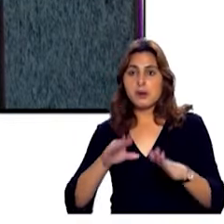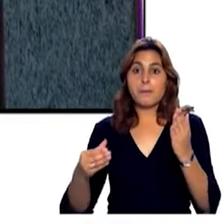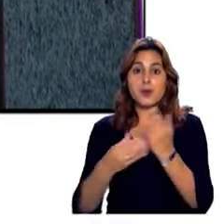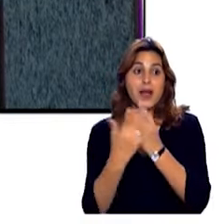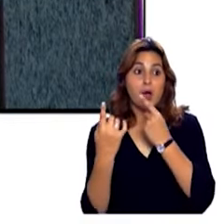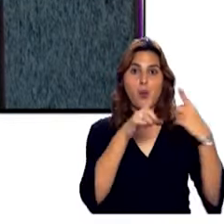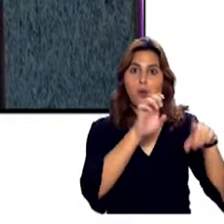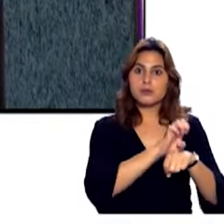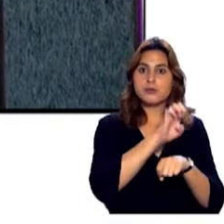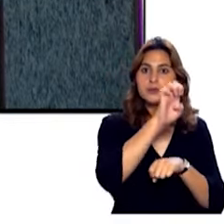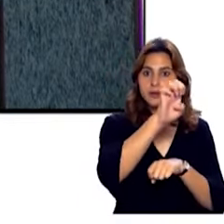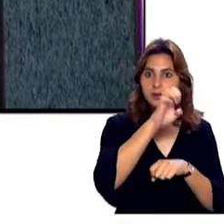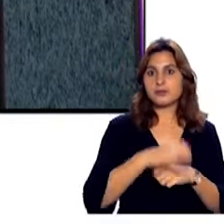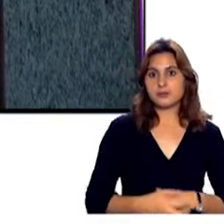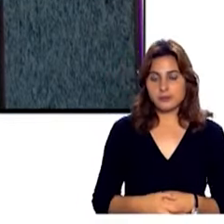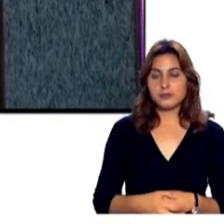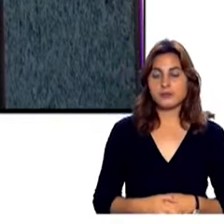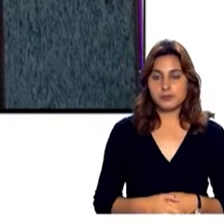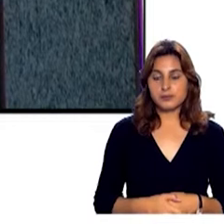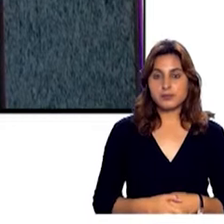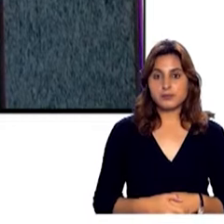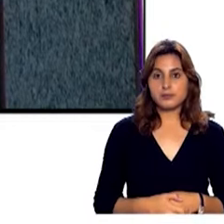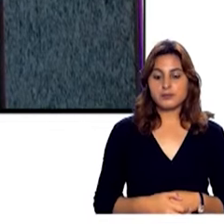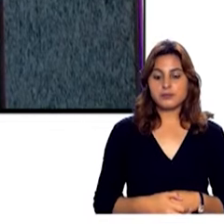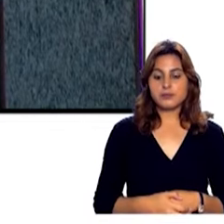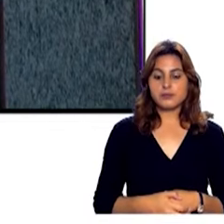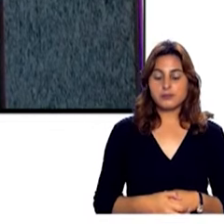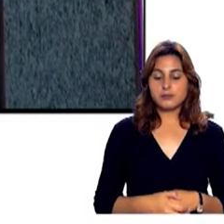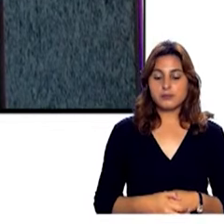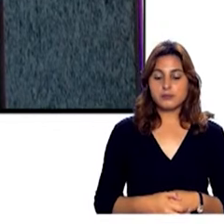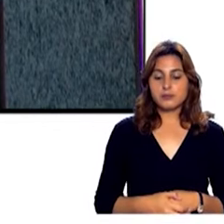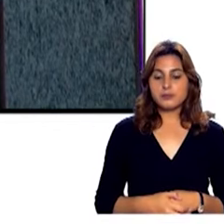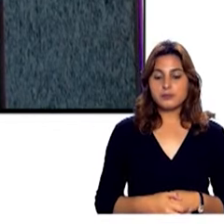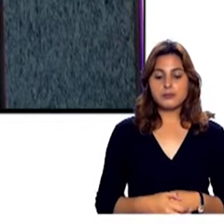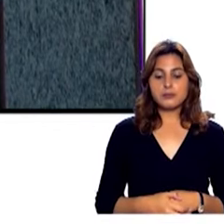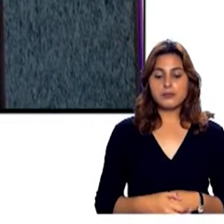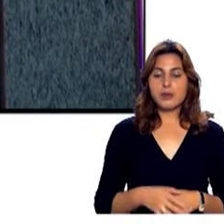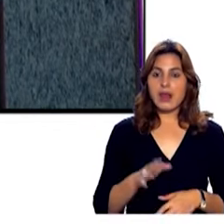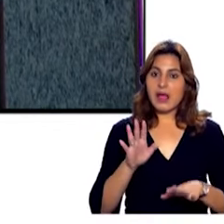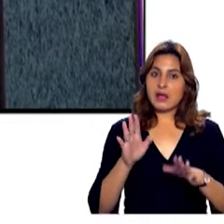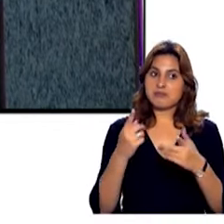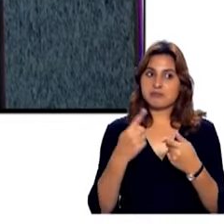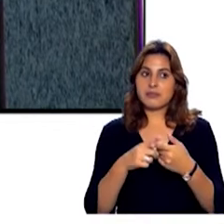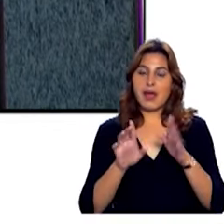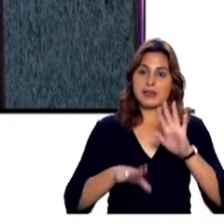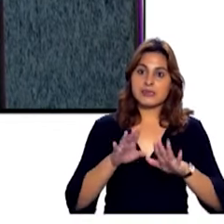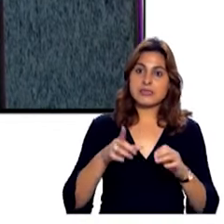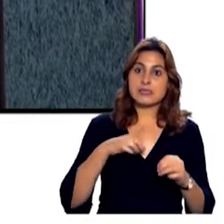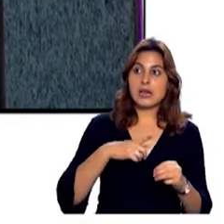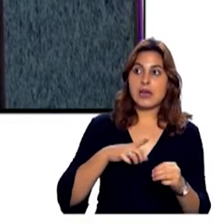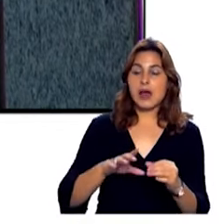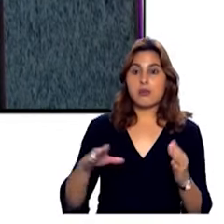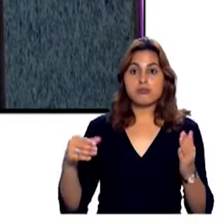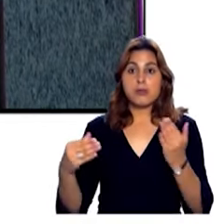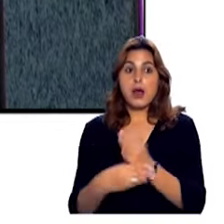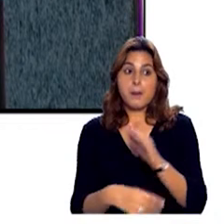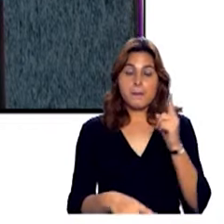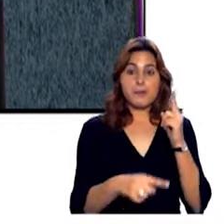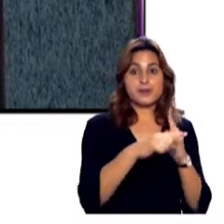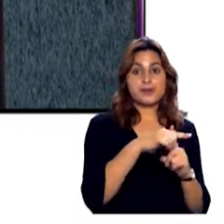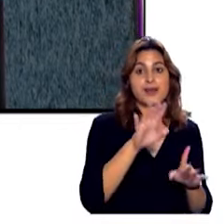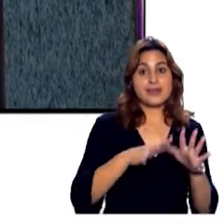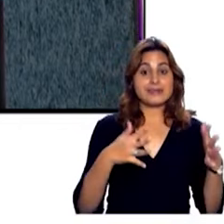em virtude de um da da da prática de um ato positivo que interfere sobre os